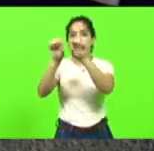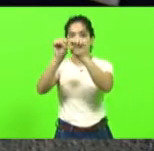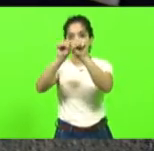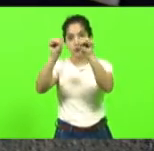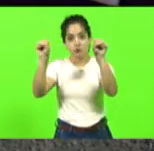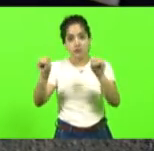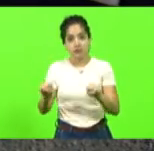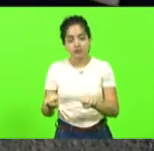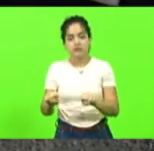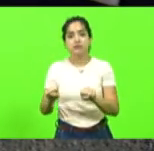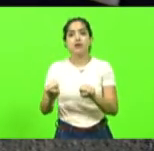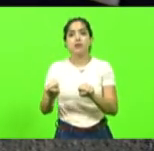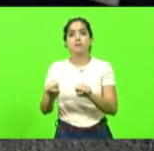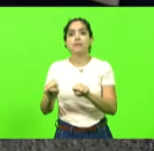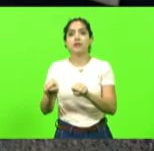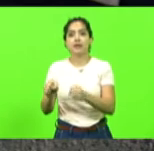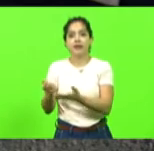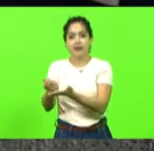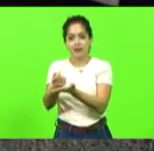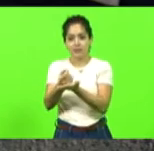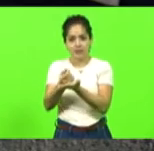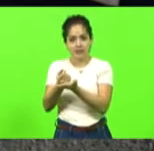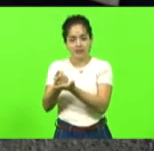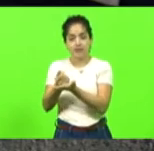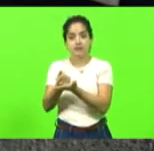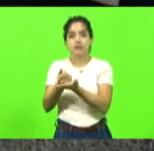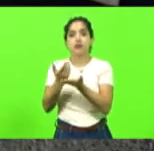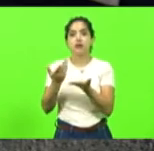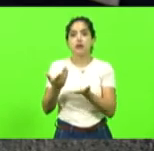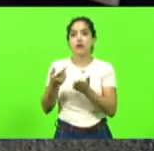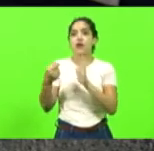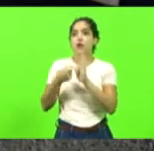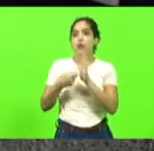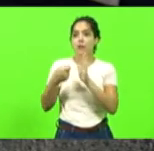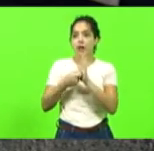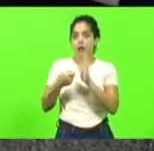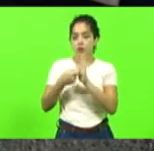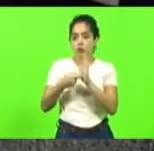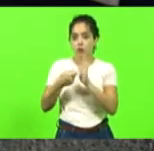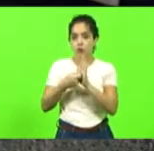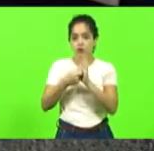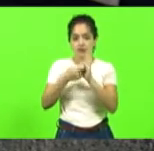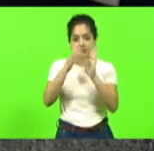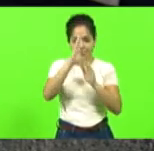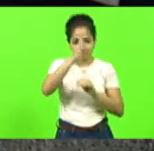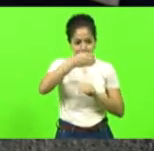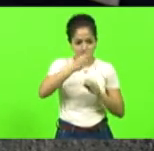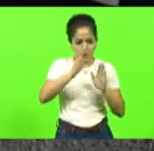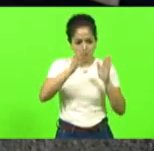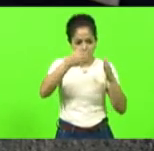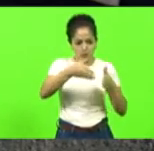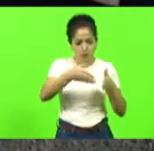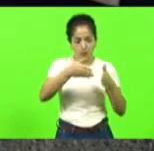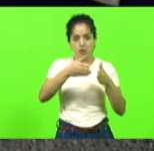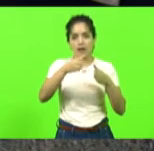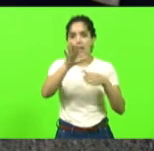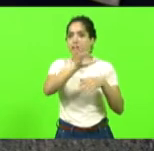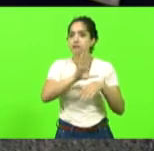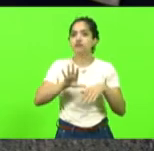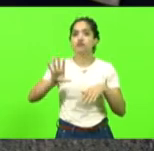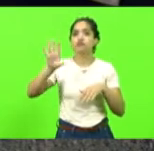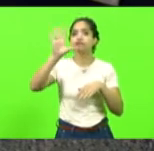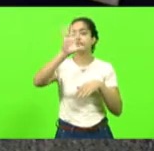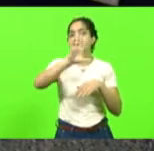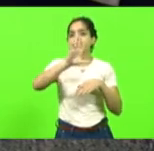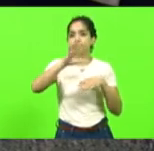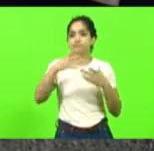nos oprime cotidianamente. Então, não é uma luta localizada na beira do rio, é uma luta universal, né? Por um outro